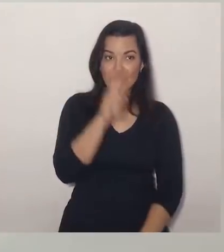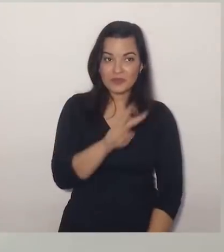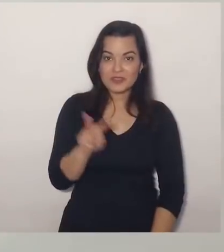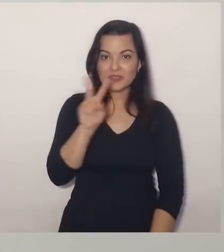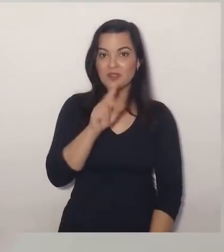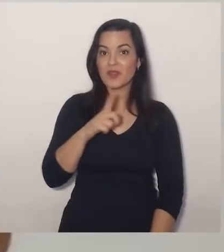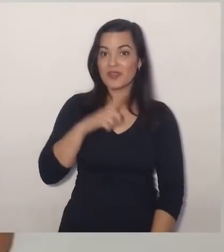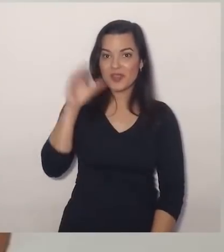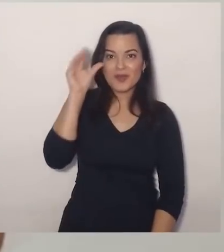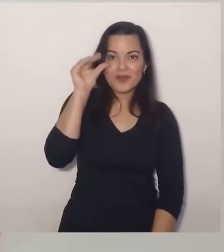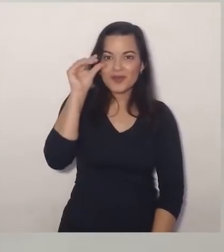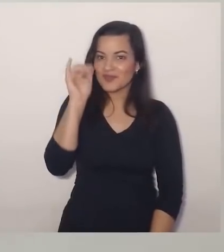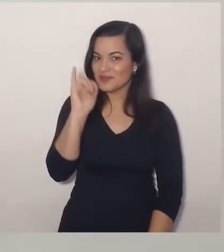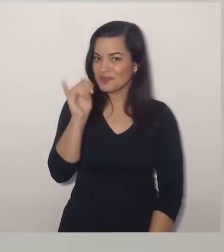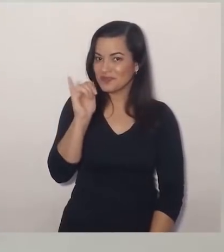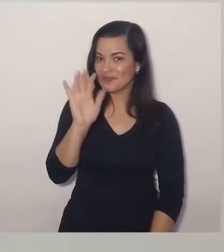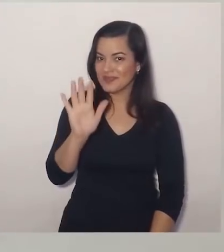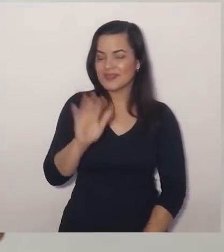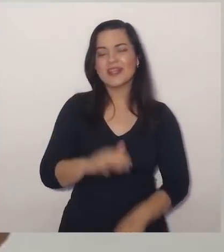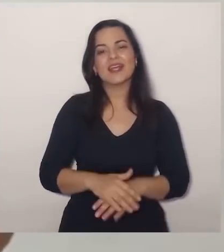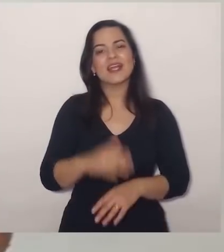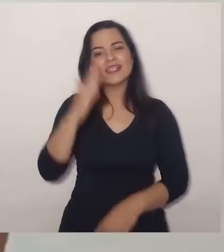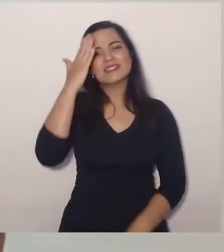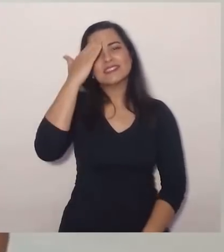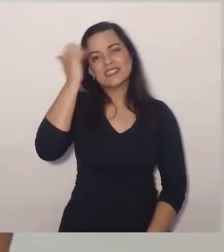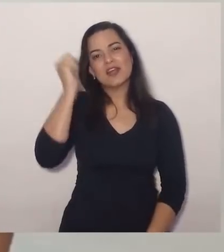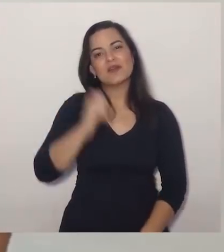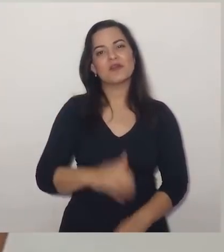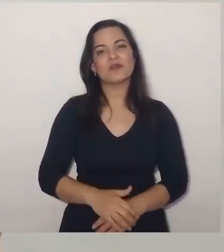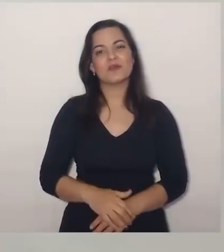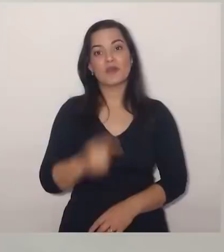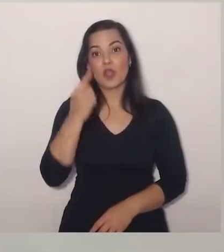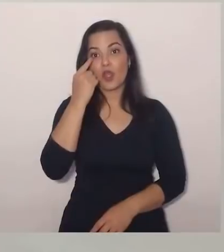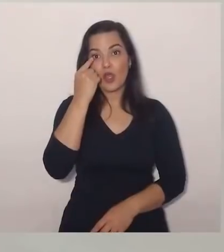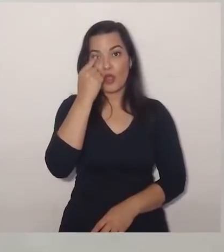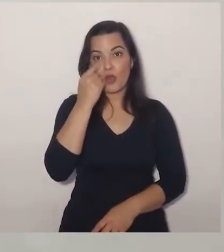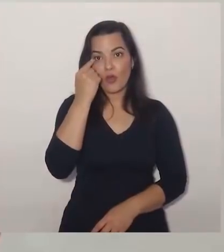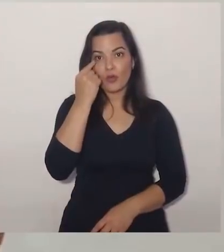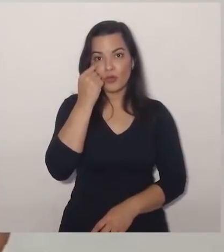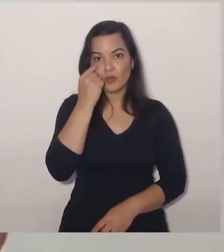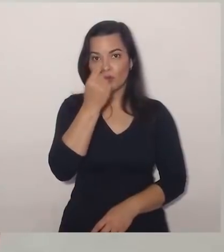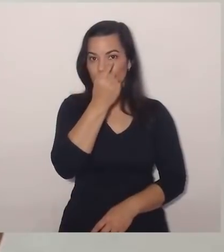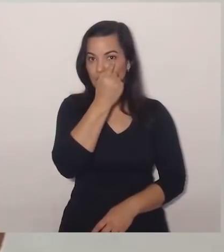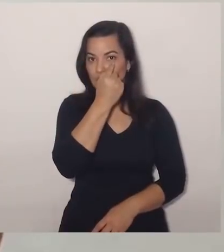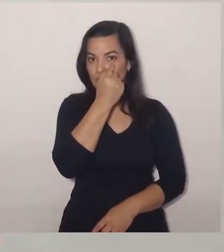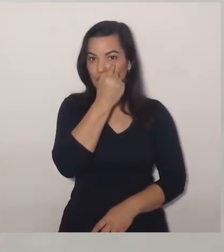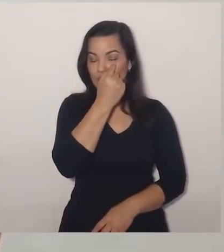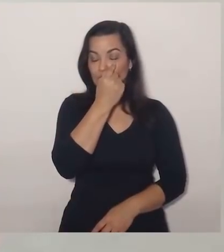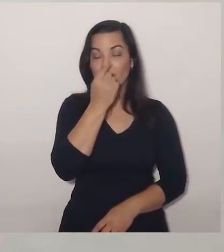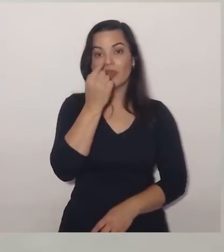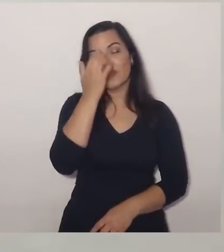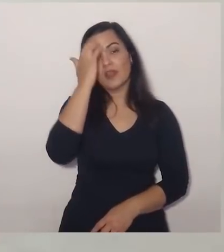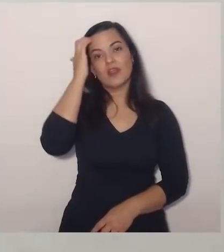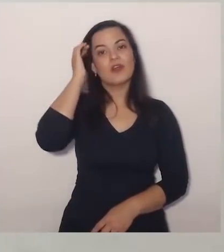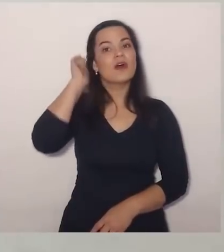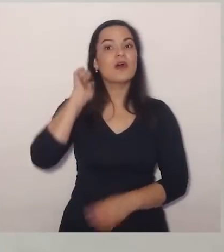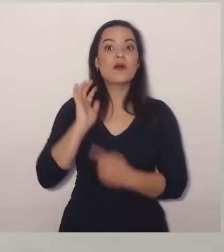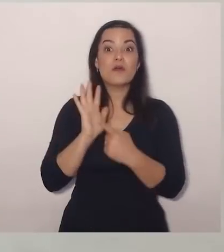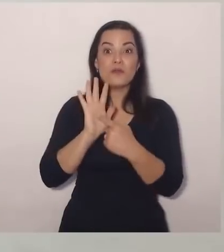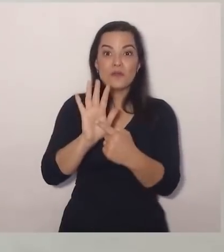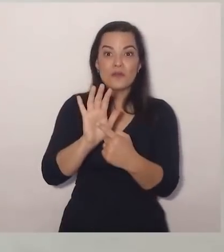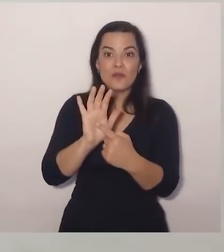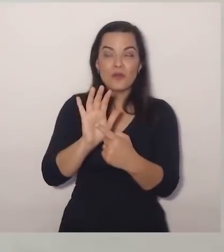né? Você sabia que o nosso olho, ele forma a imagem